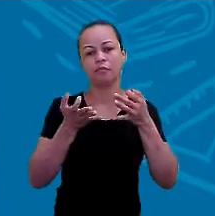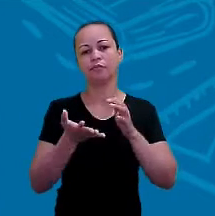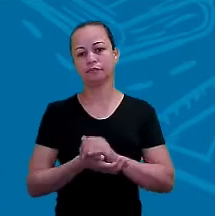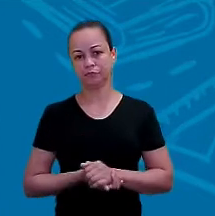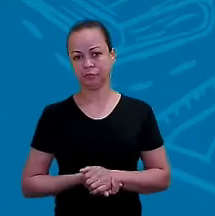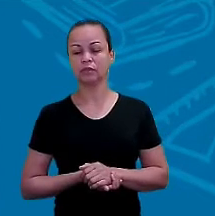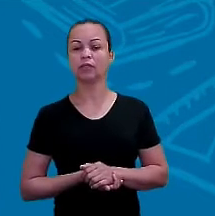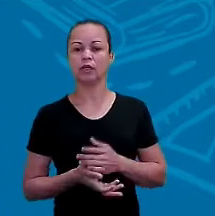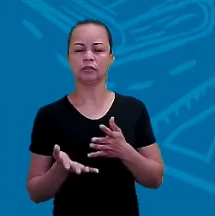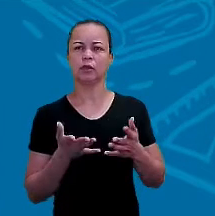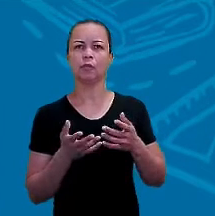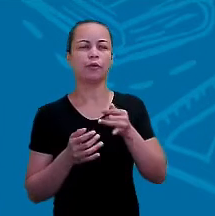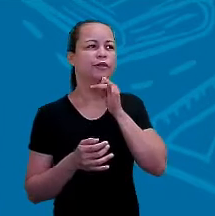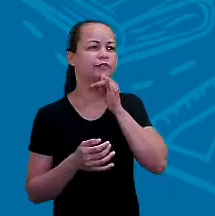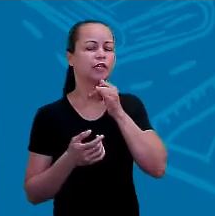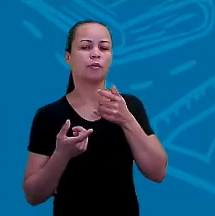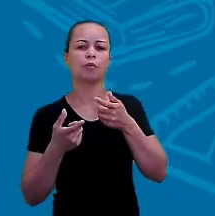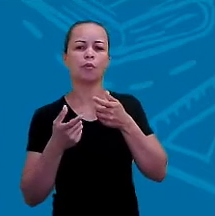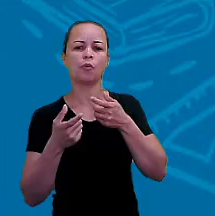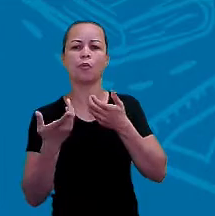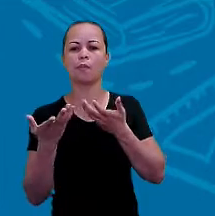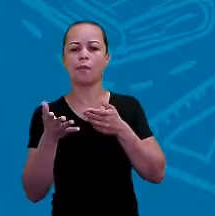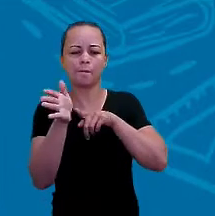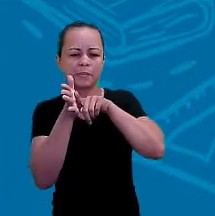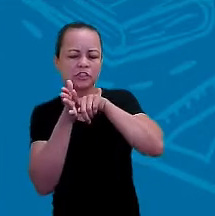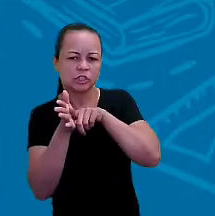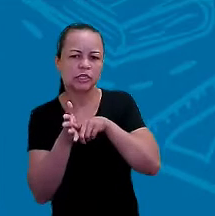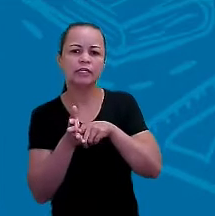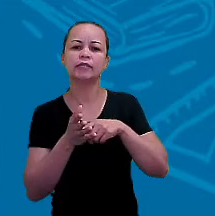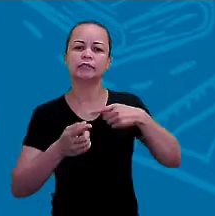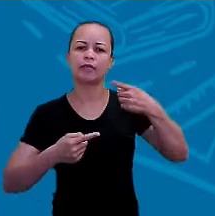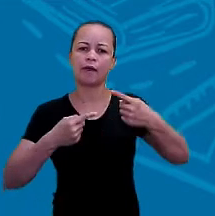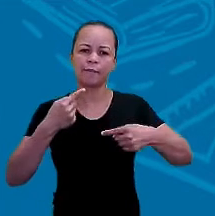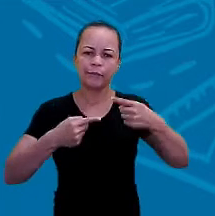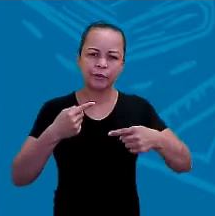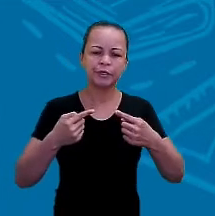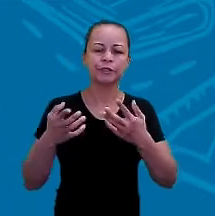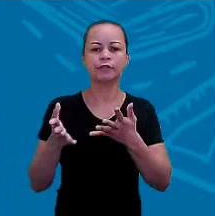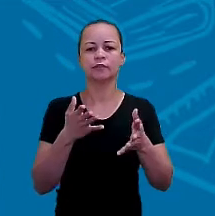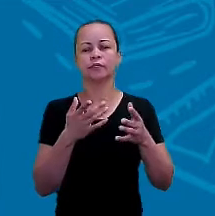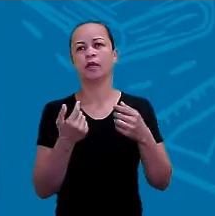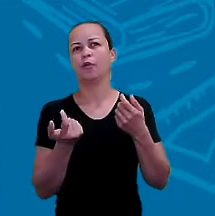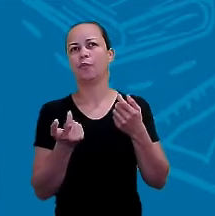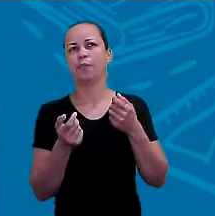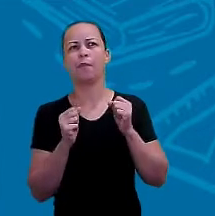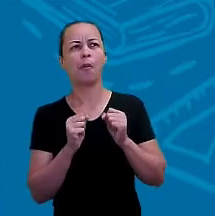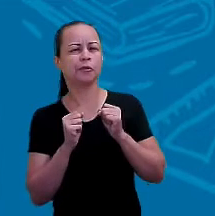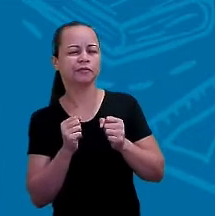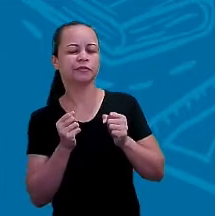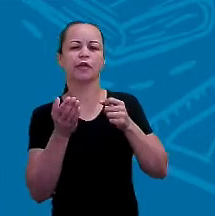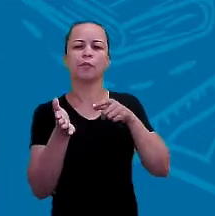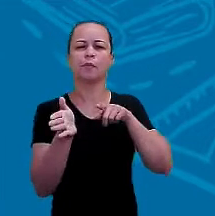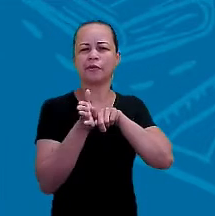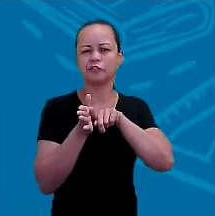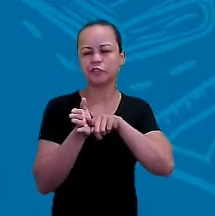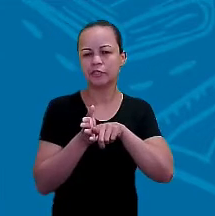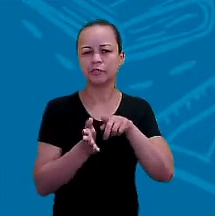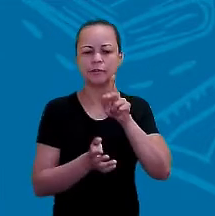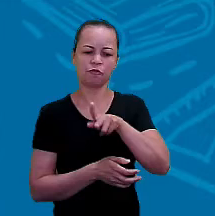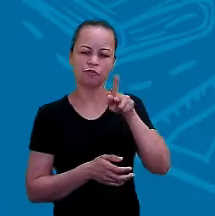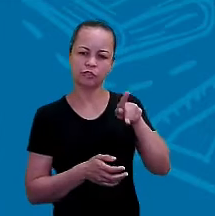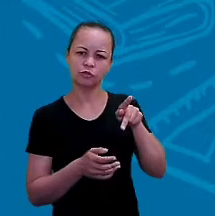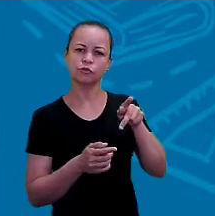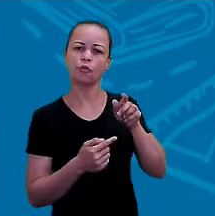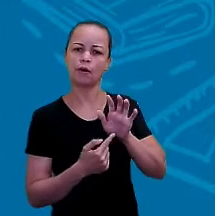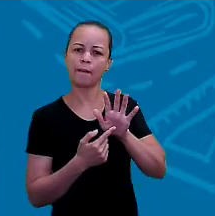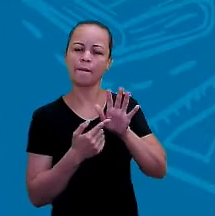uma pesquisa eleitoral. Pode ser o dado de uma pesquisa que a sua professora faça na sala. Pode ser os